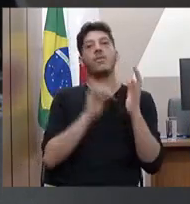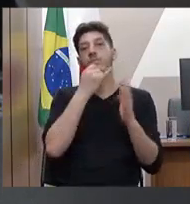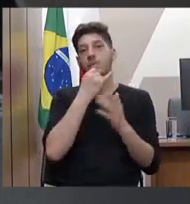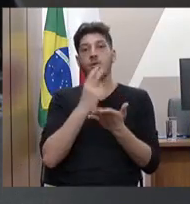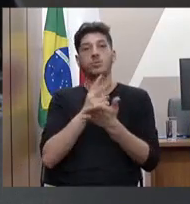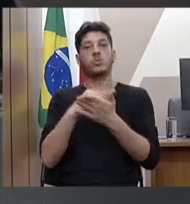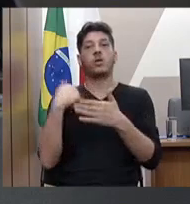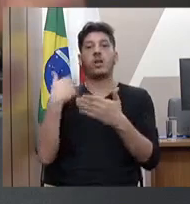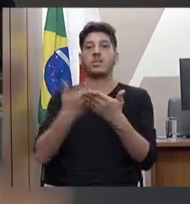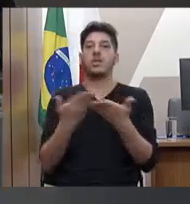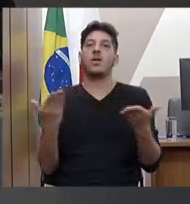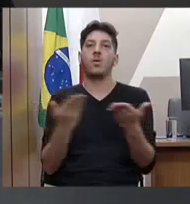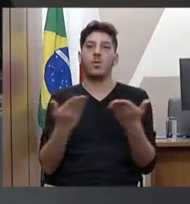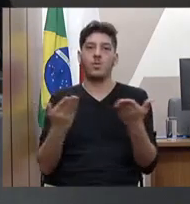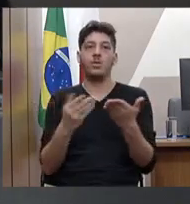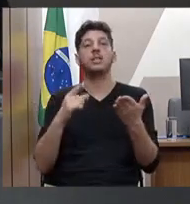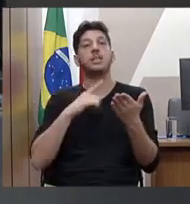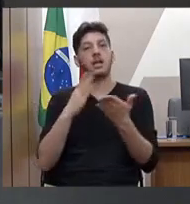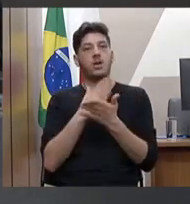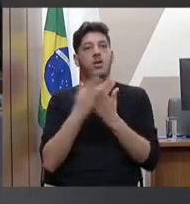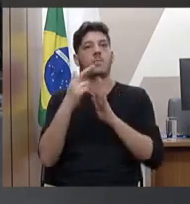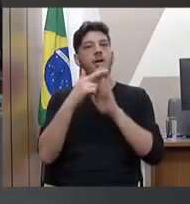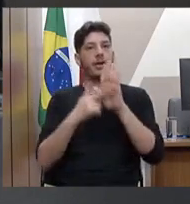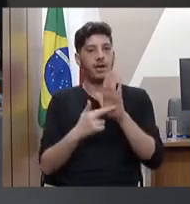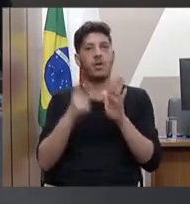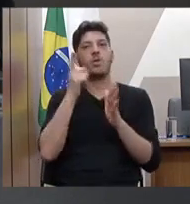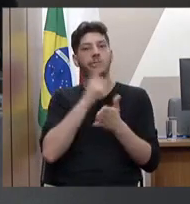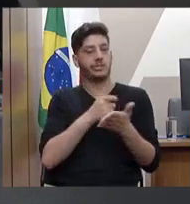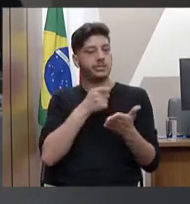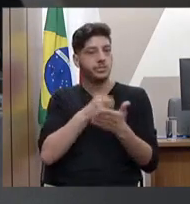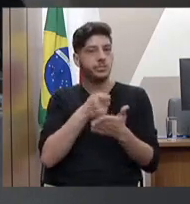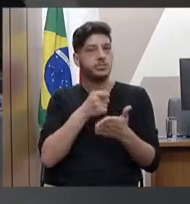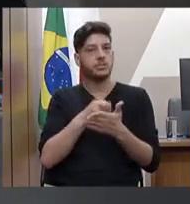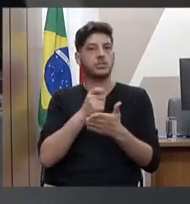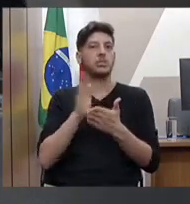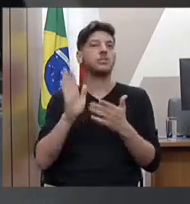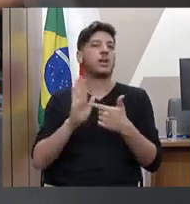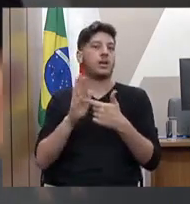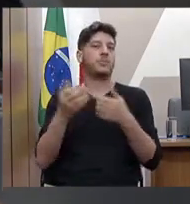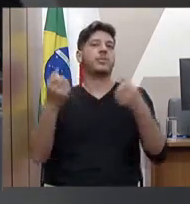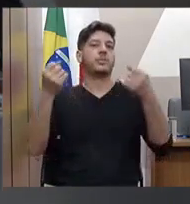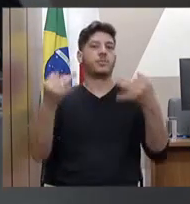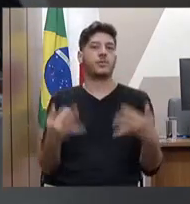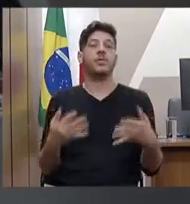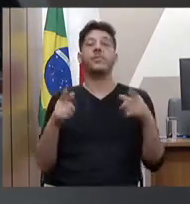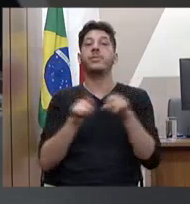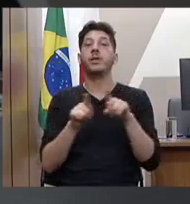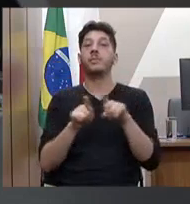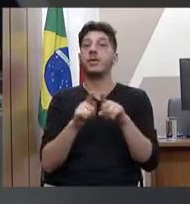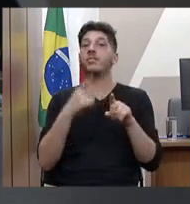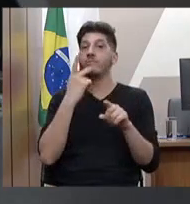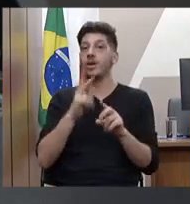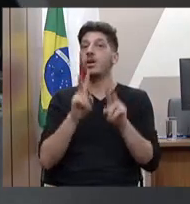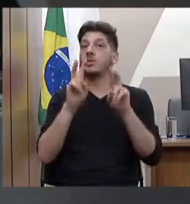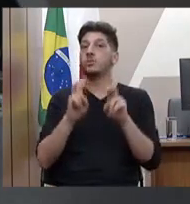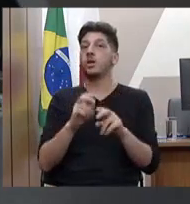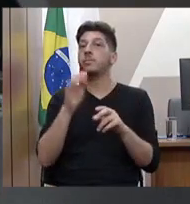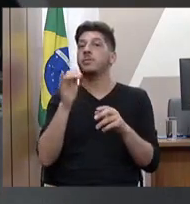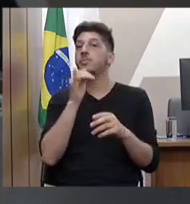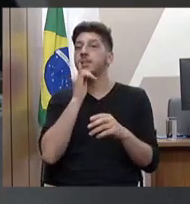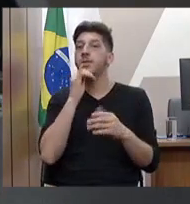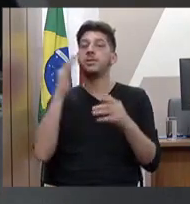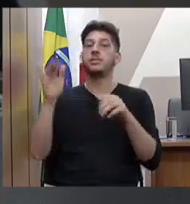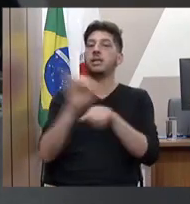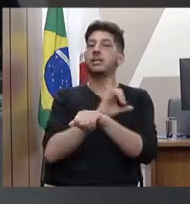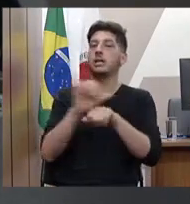e enfim nós temos normativa também suficiente para exigir conforme já foi colocado tem as questões também né adotar medidas de prevenção diminuir